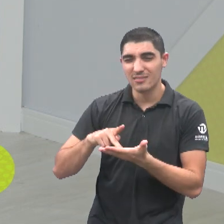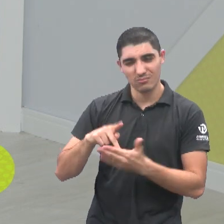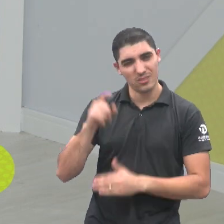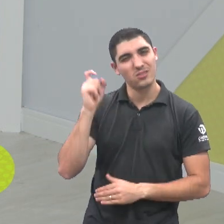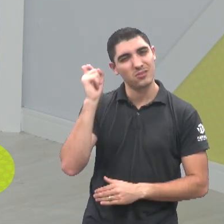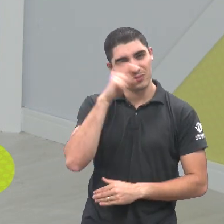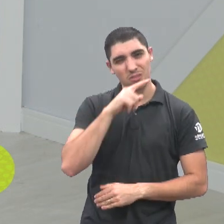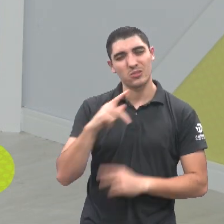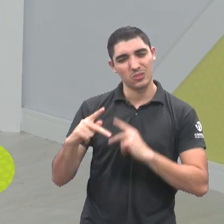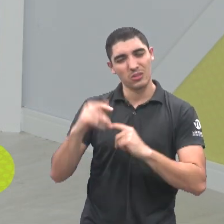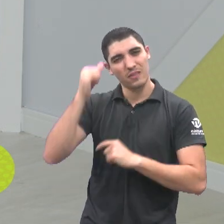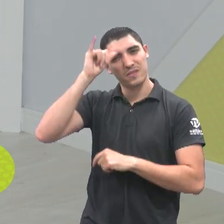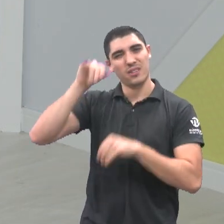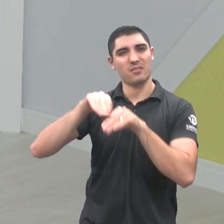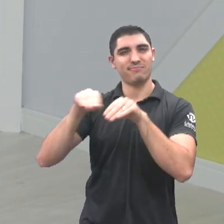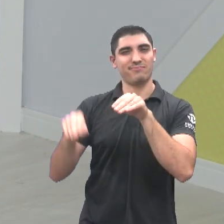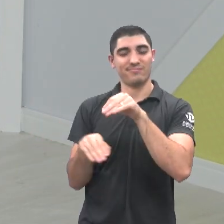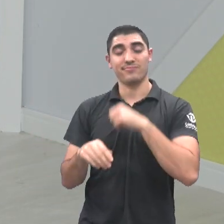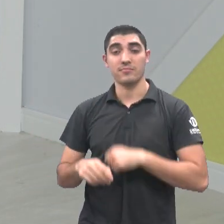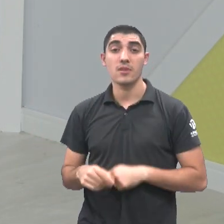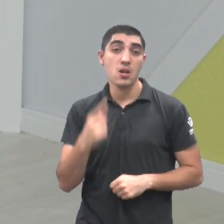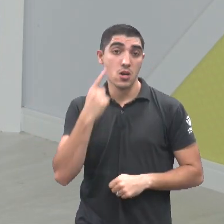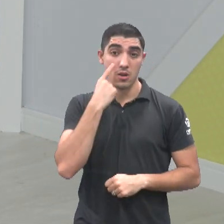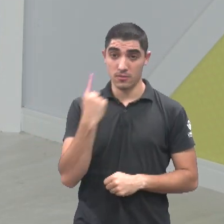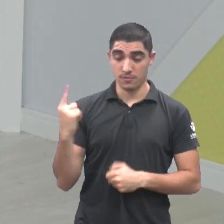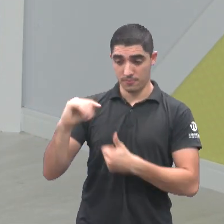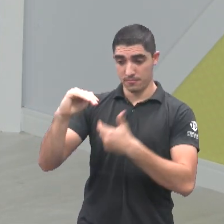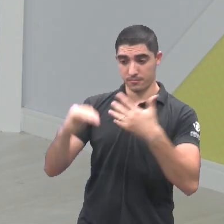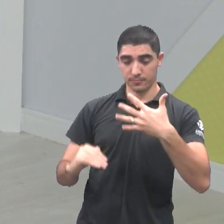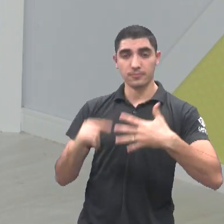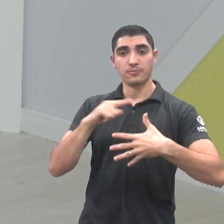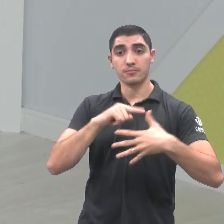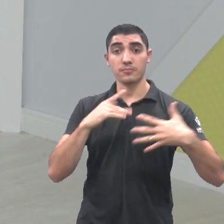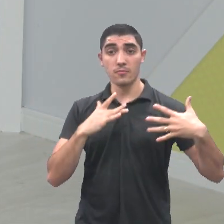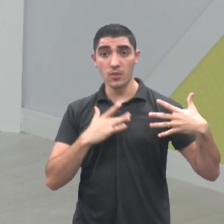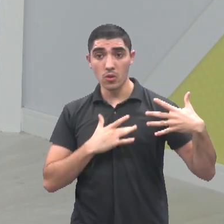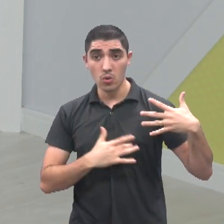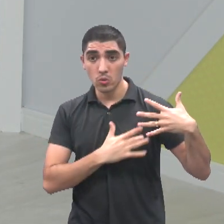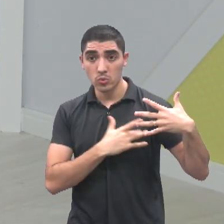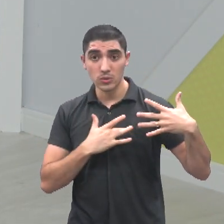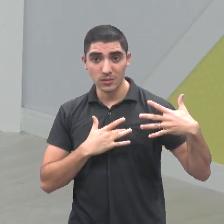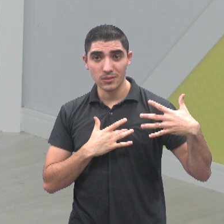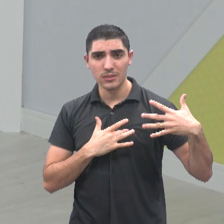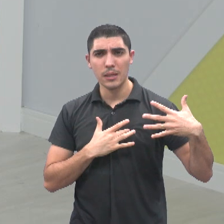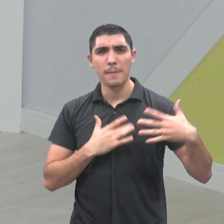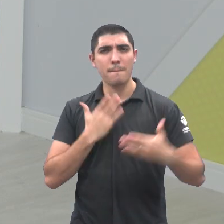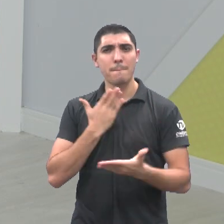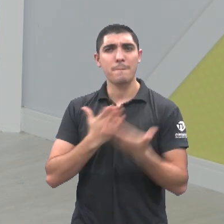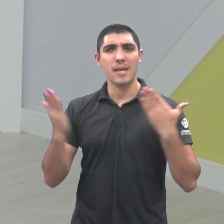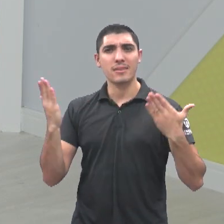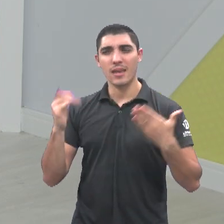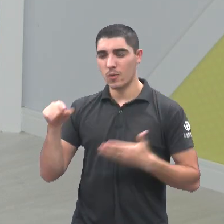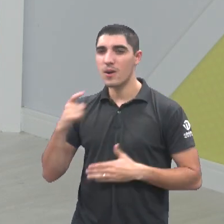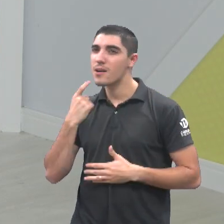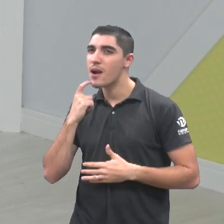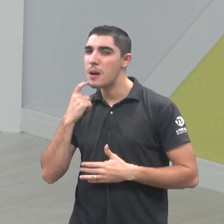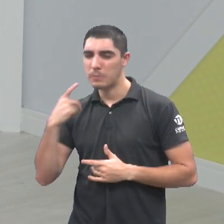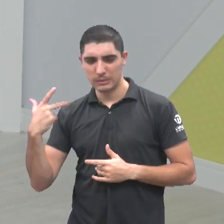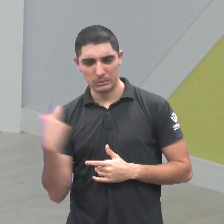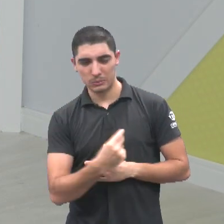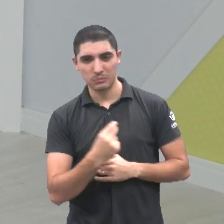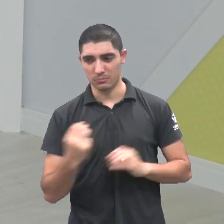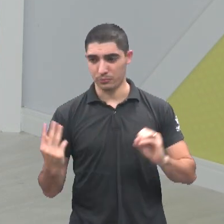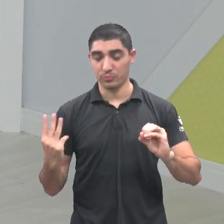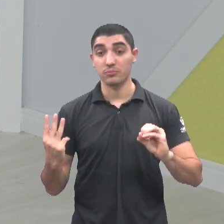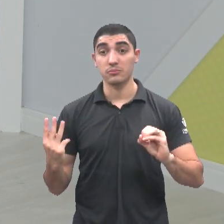pra gente, por favor, a classificação. Porque olha só, lá em cima, Cruzeirão mesmo perdendo, tomou uma traulitada do Campinas, 3-0,